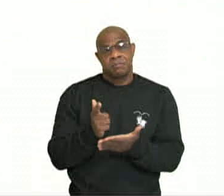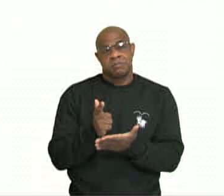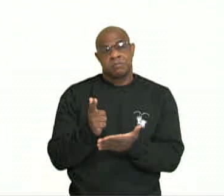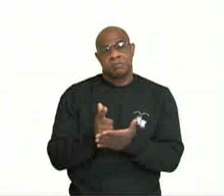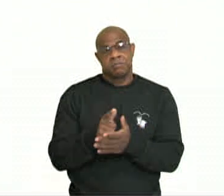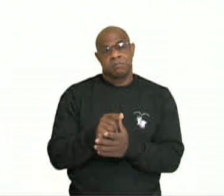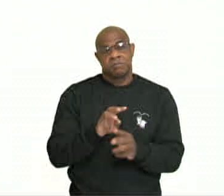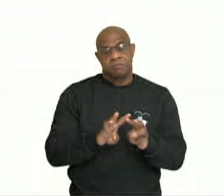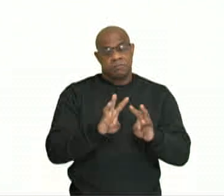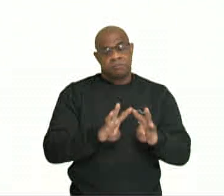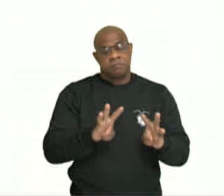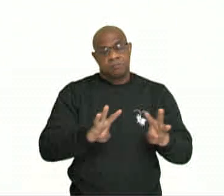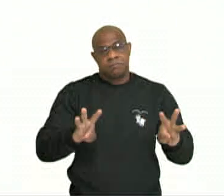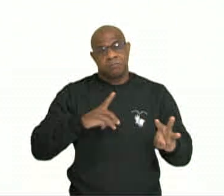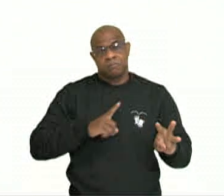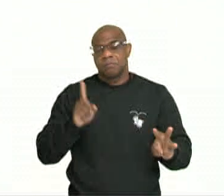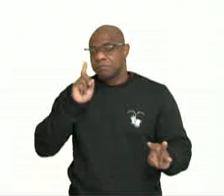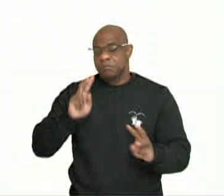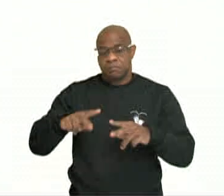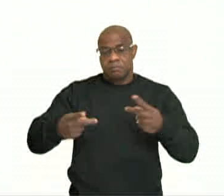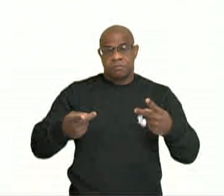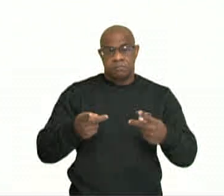revistacapitolina.com.br, o que é apropriação cultural.